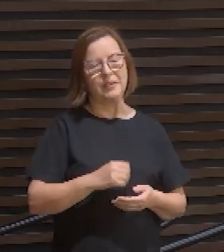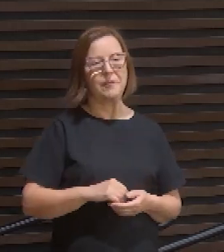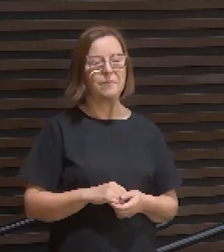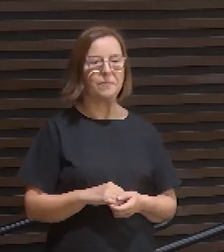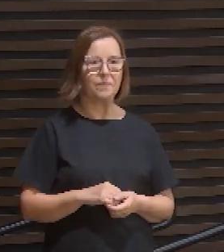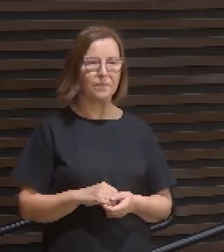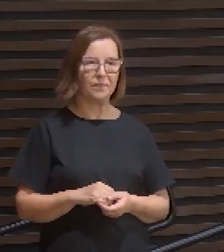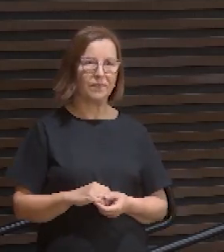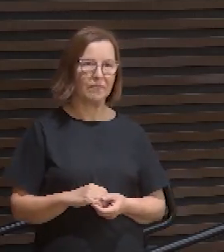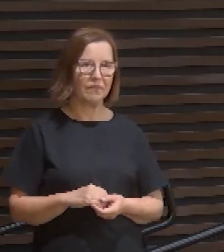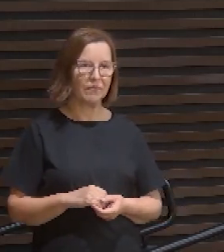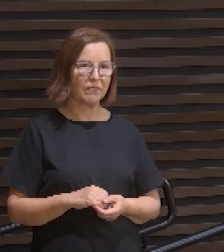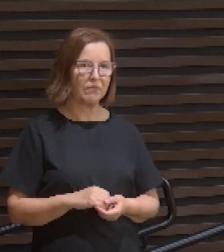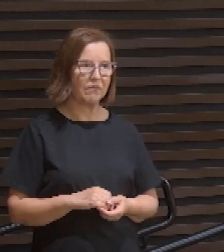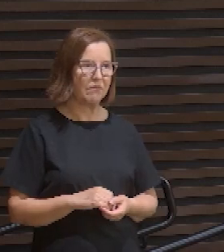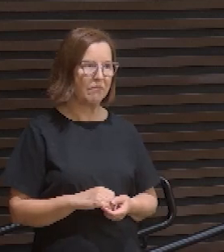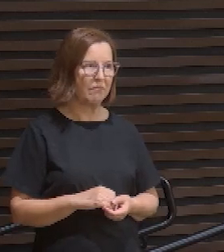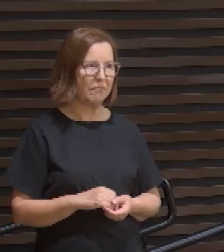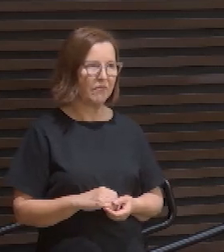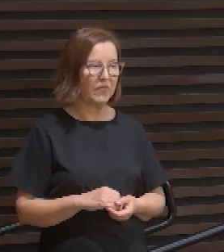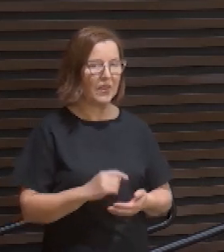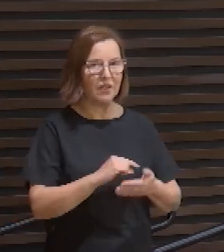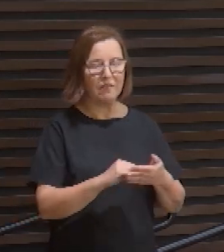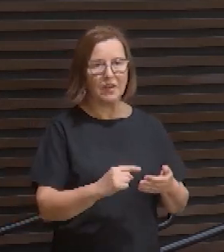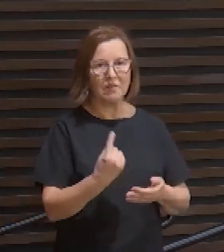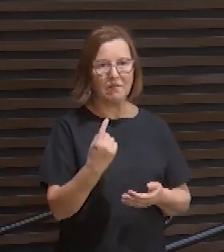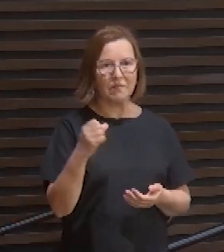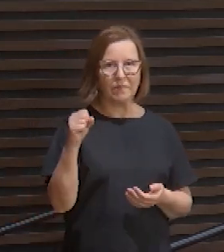agora há pouco. E ainda mais, verso 18.